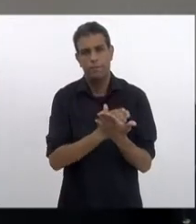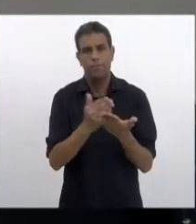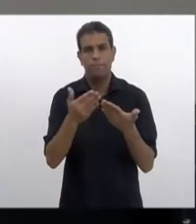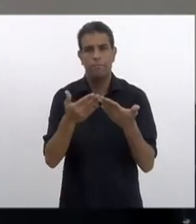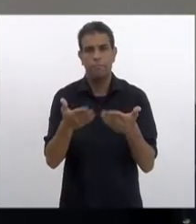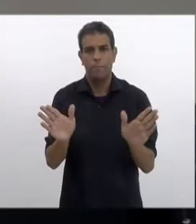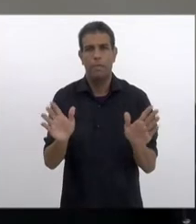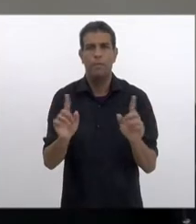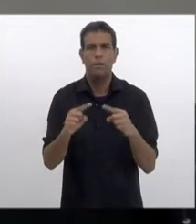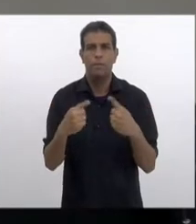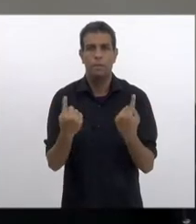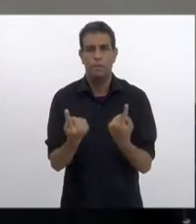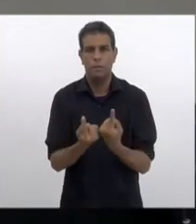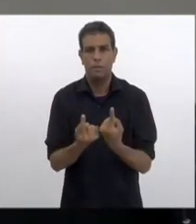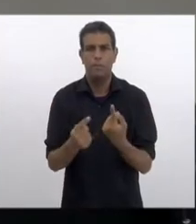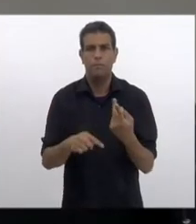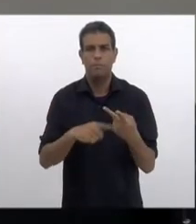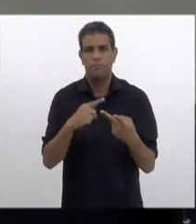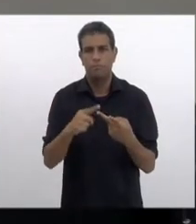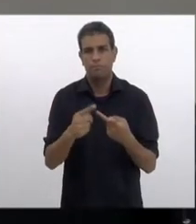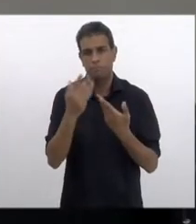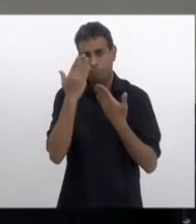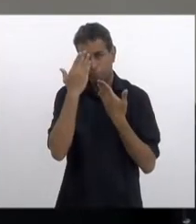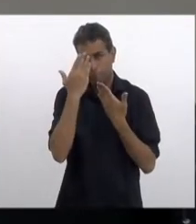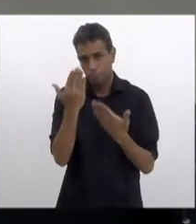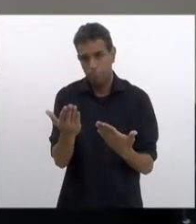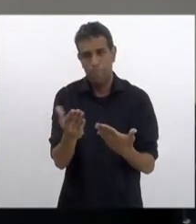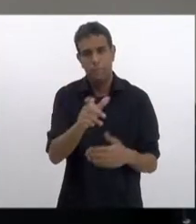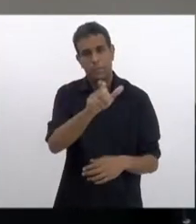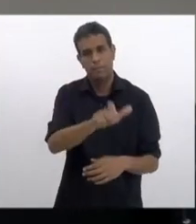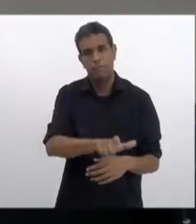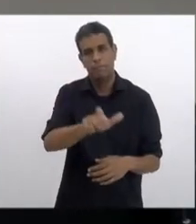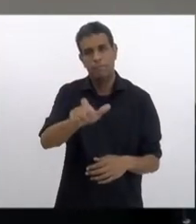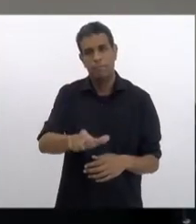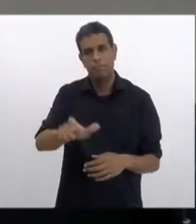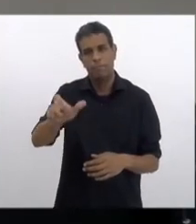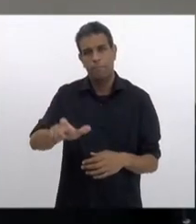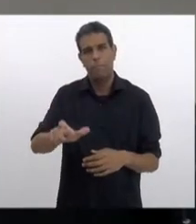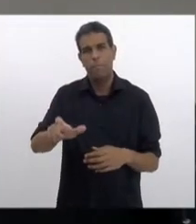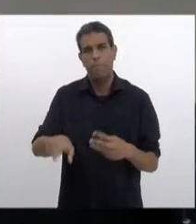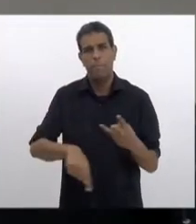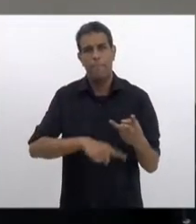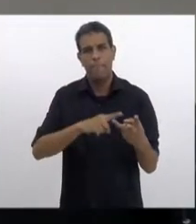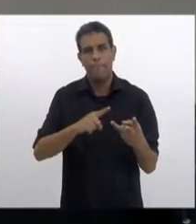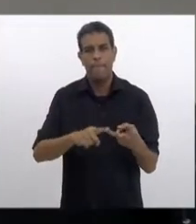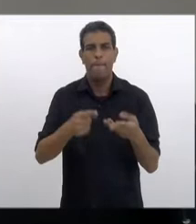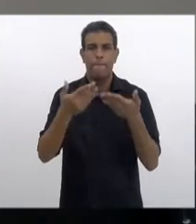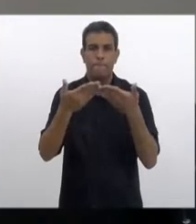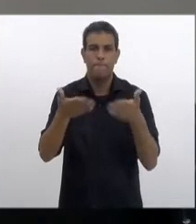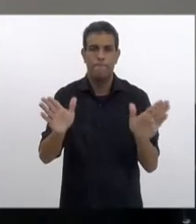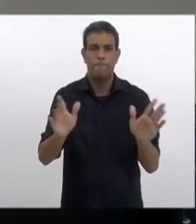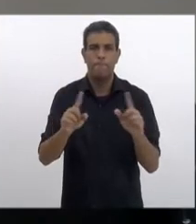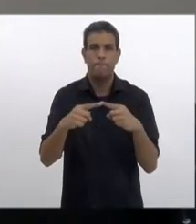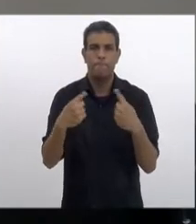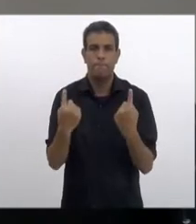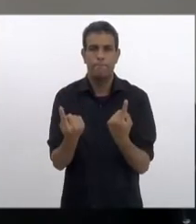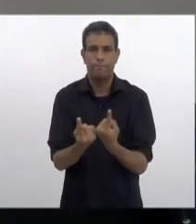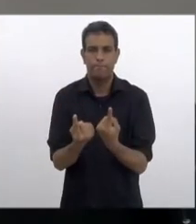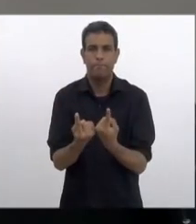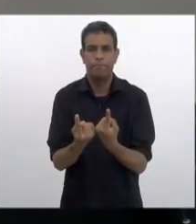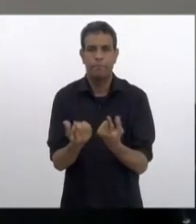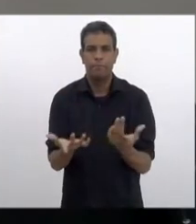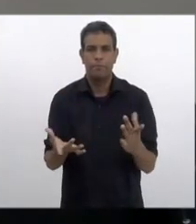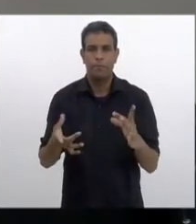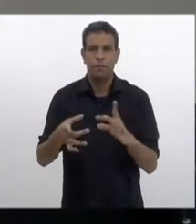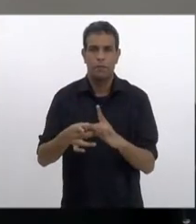reunião e também o agradecimento de todos que se fazem presente. Logo após, estarei fazendo a abertura da nossa reunião com a